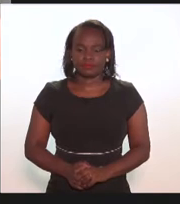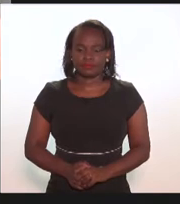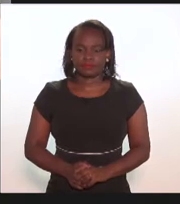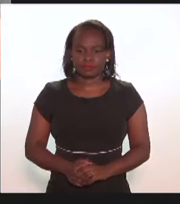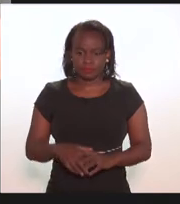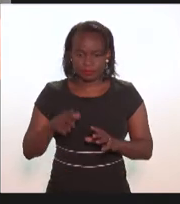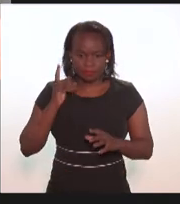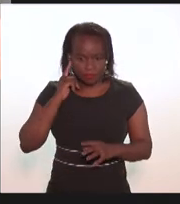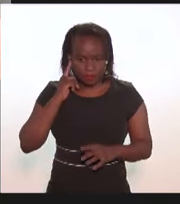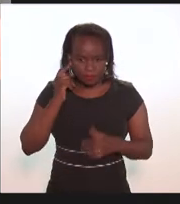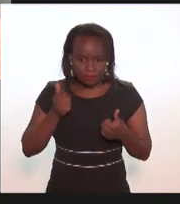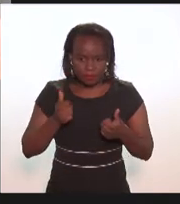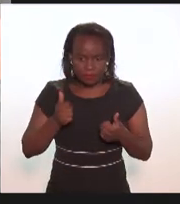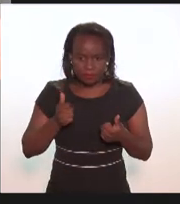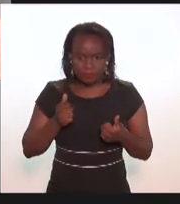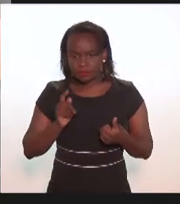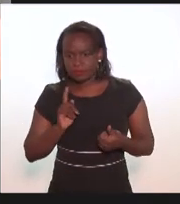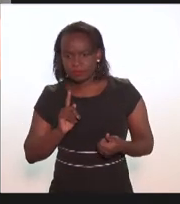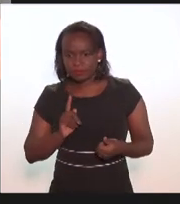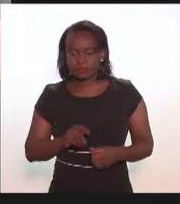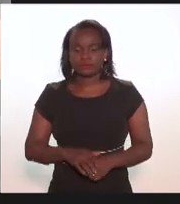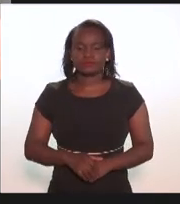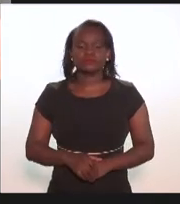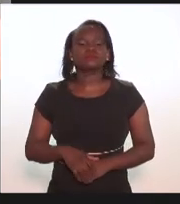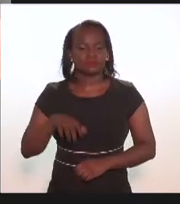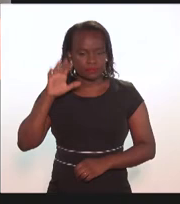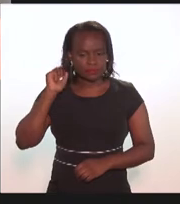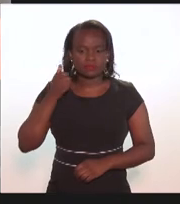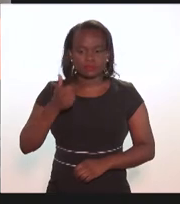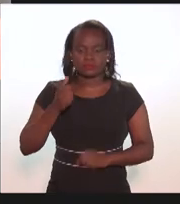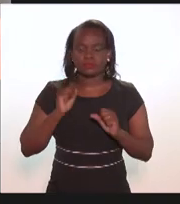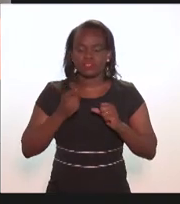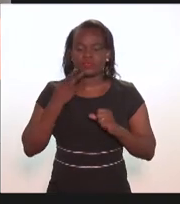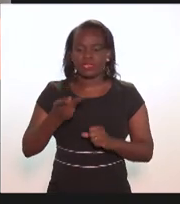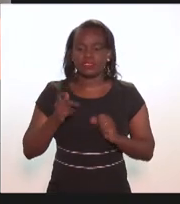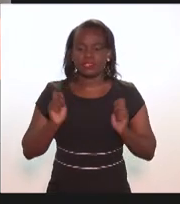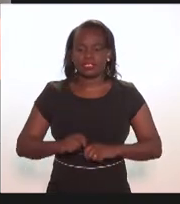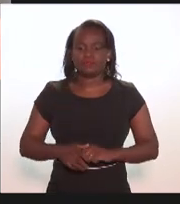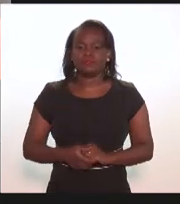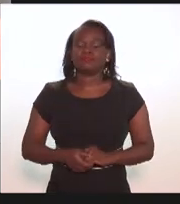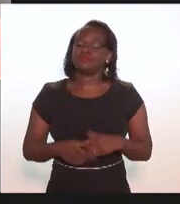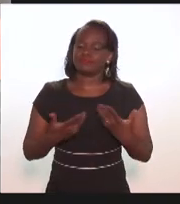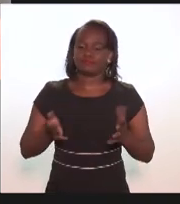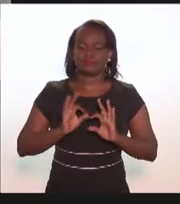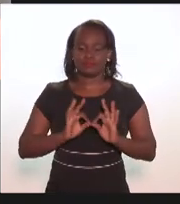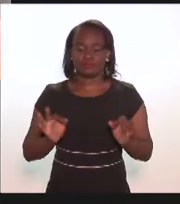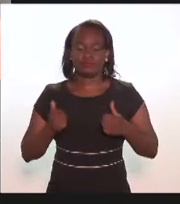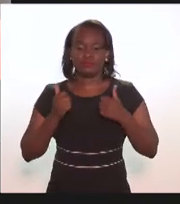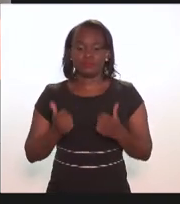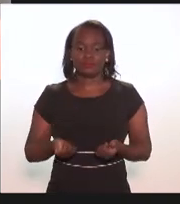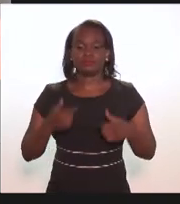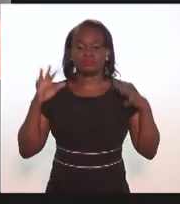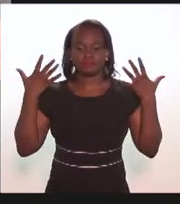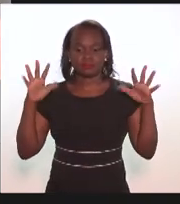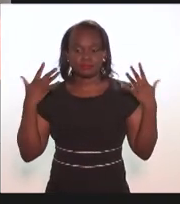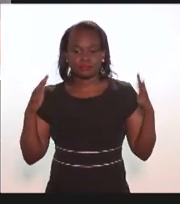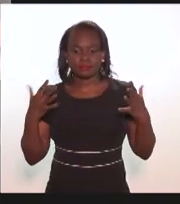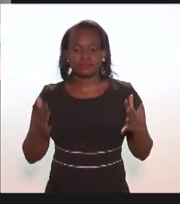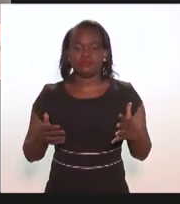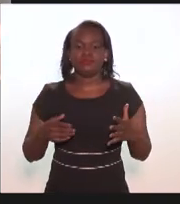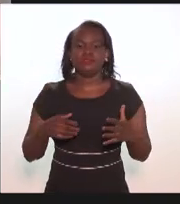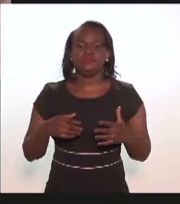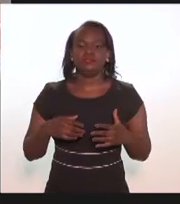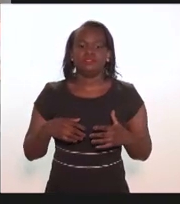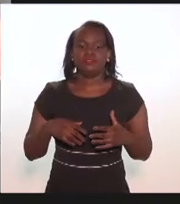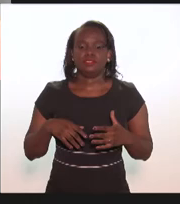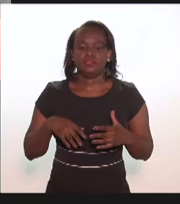Estão me ouvindo ou não? Está ouvindo, pode falar. Ah, então está ótimo. Bom, parabenizar o Luiz Paulo a